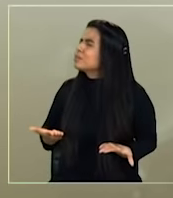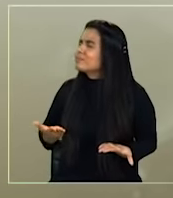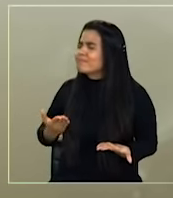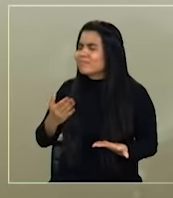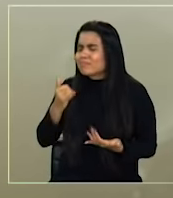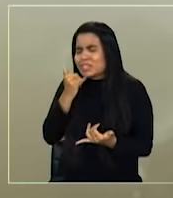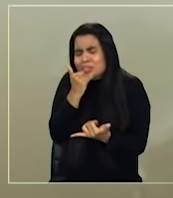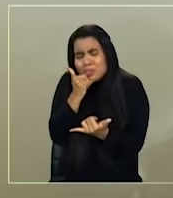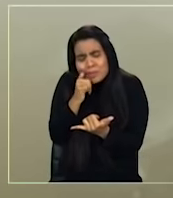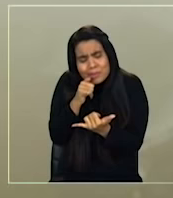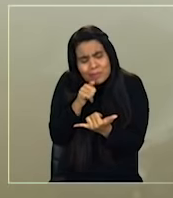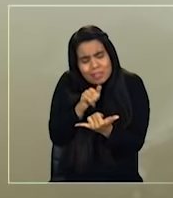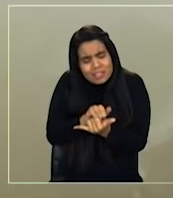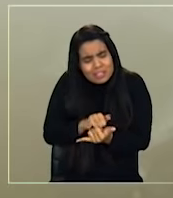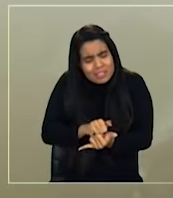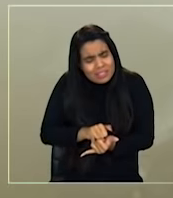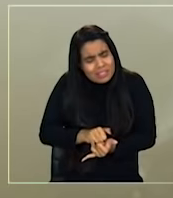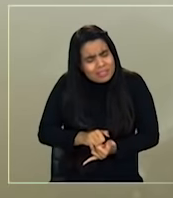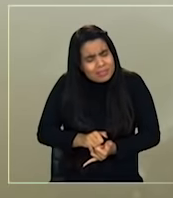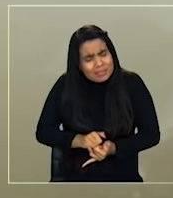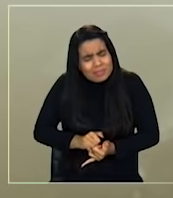exigências, perdoa.